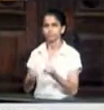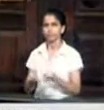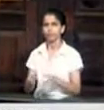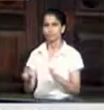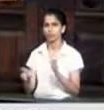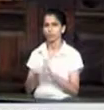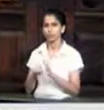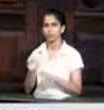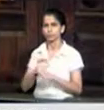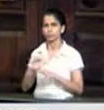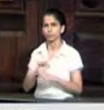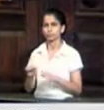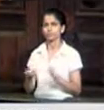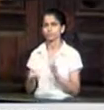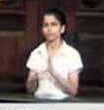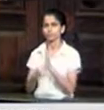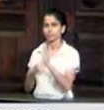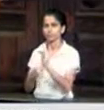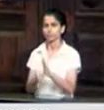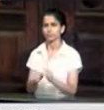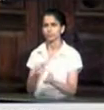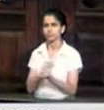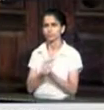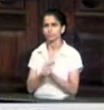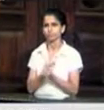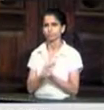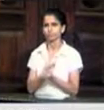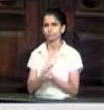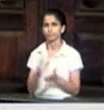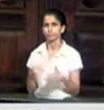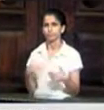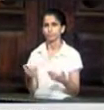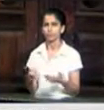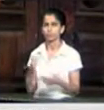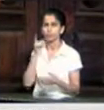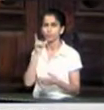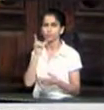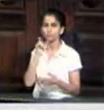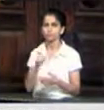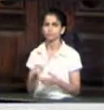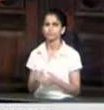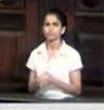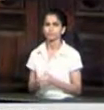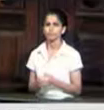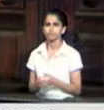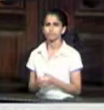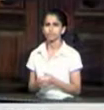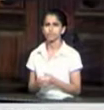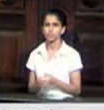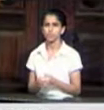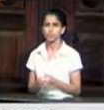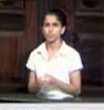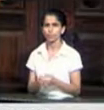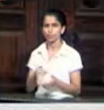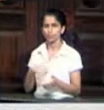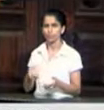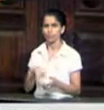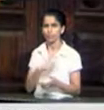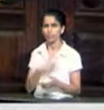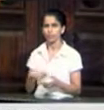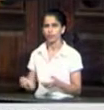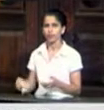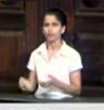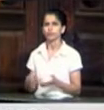estadual e também na luta. Esperamos a todos, quando nós conseguimos agora com o nosso presidente, o deputado Conte